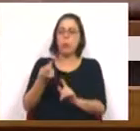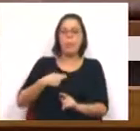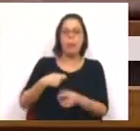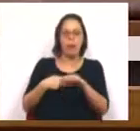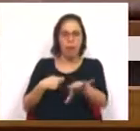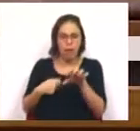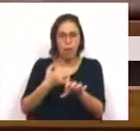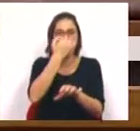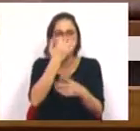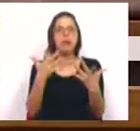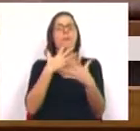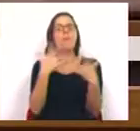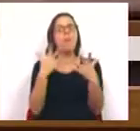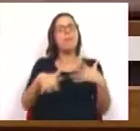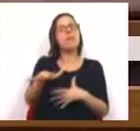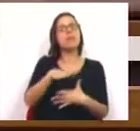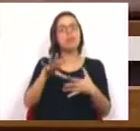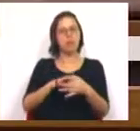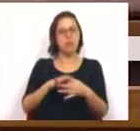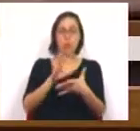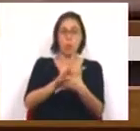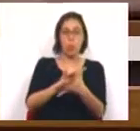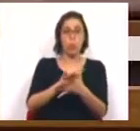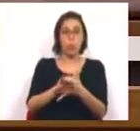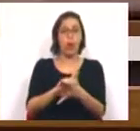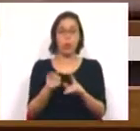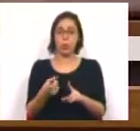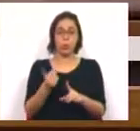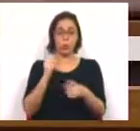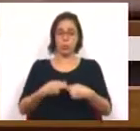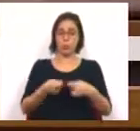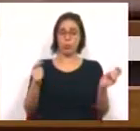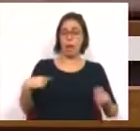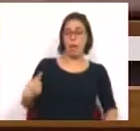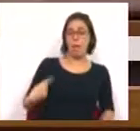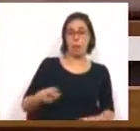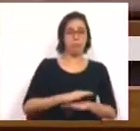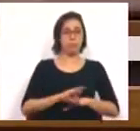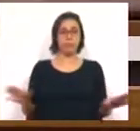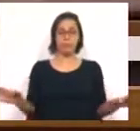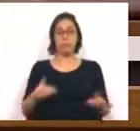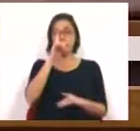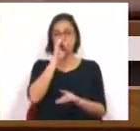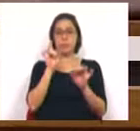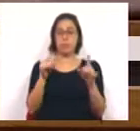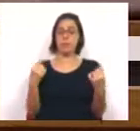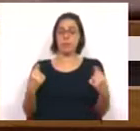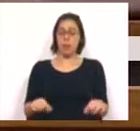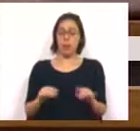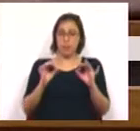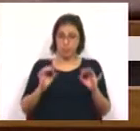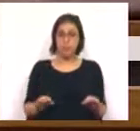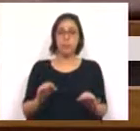sociais, generalização das situações em que o correio deixou de ser distribuído diariamente. Recorde-se que existem